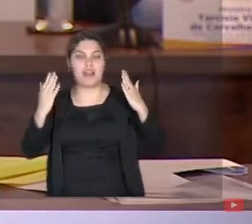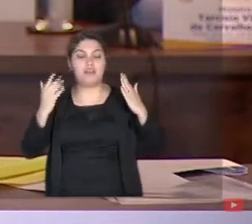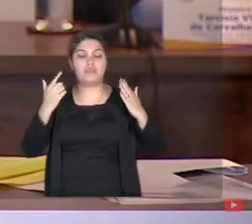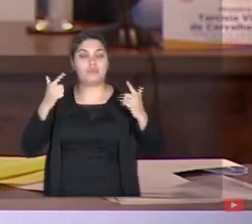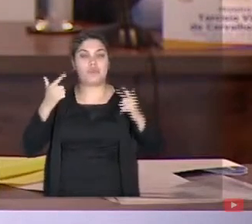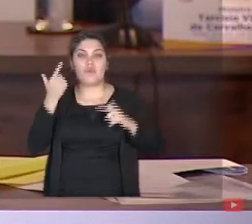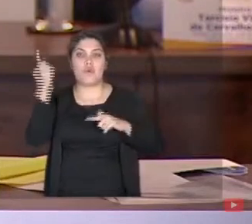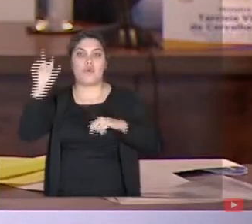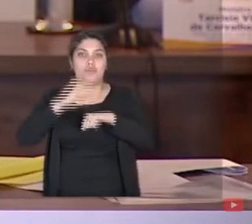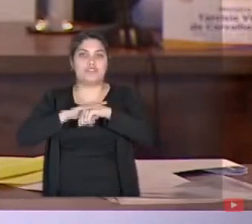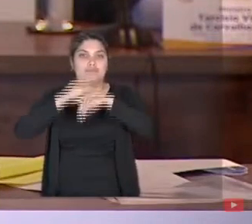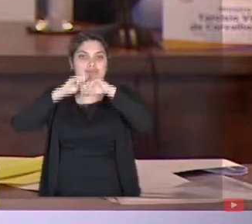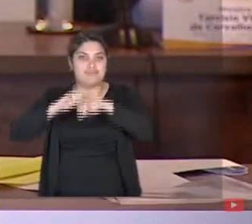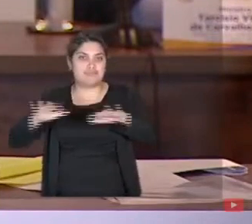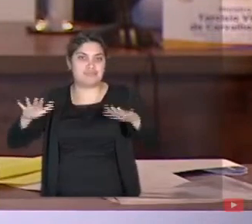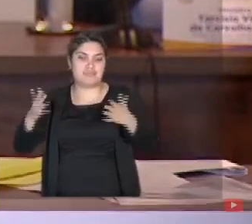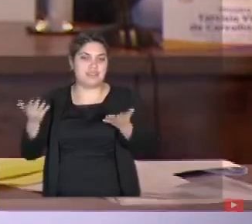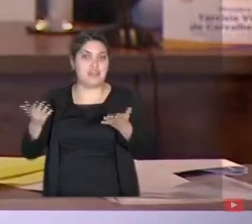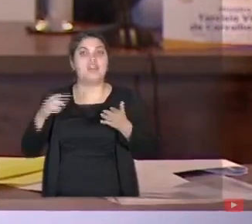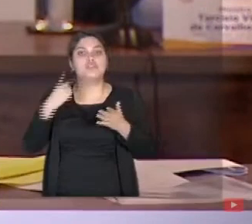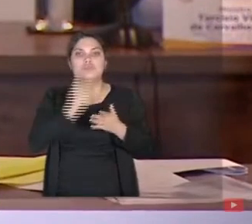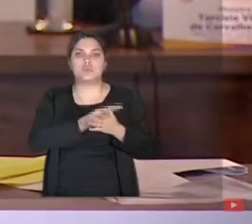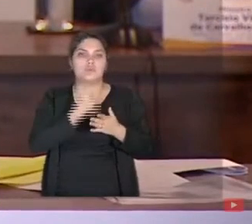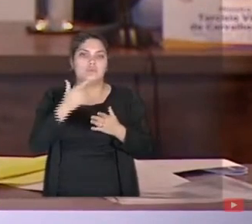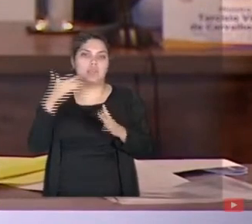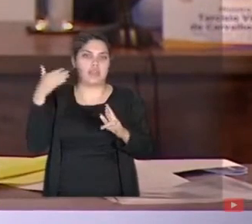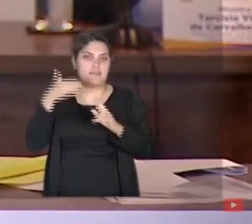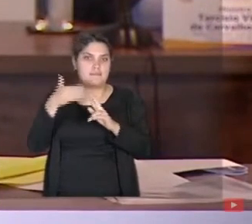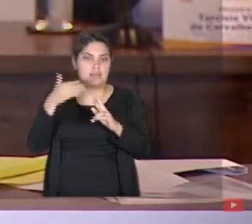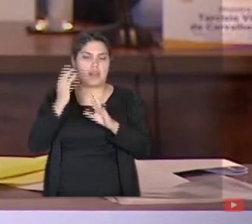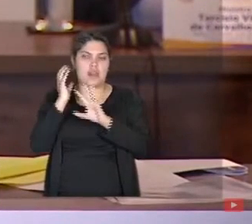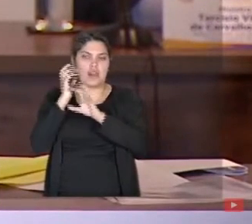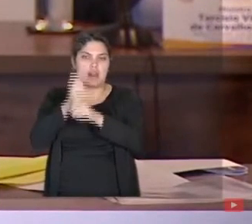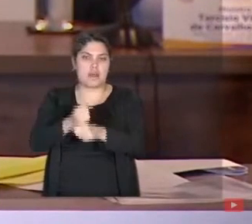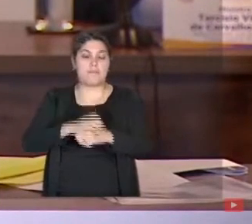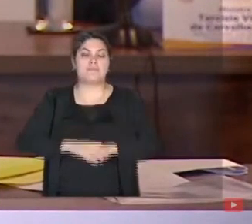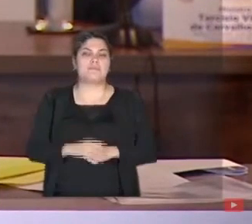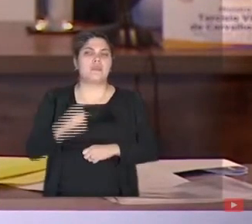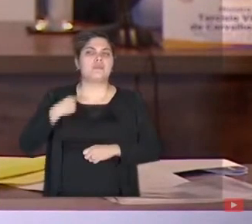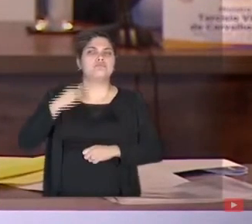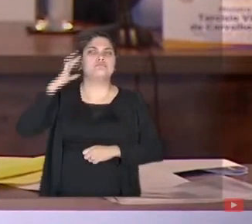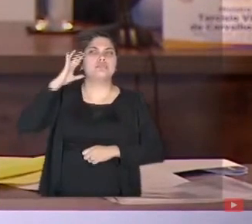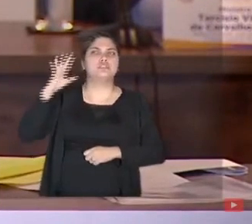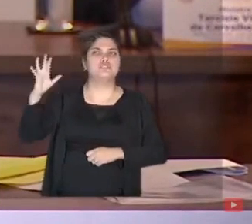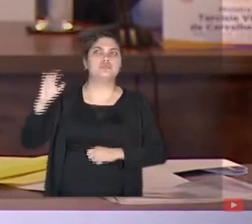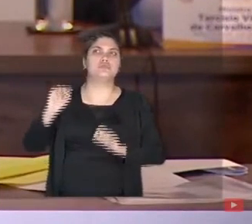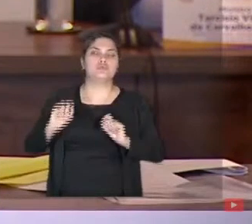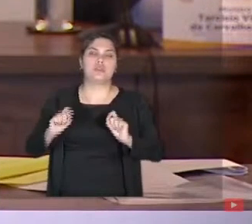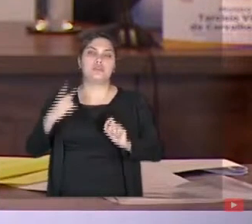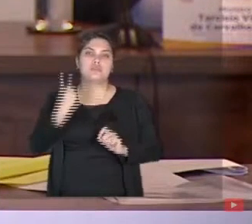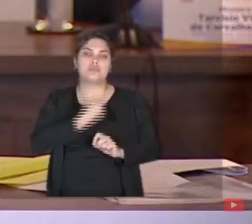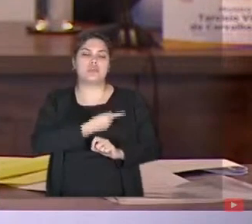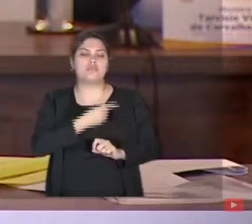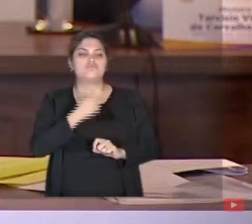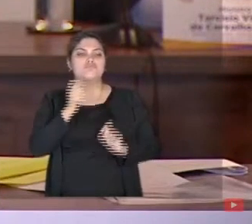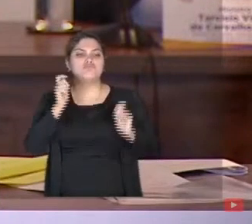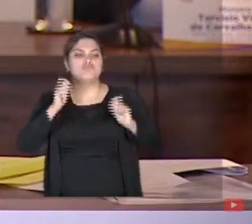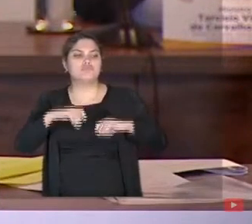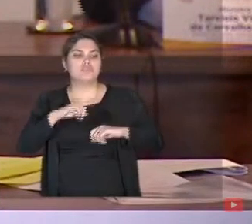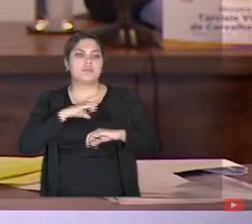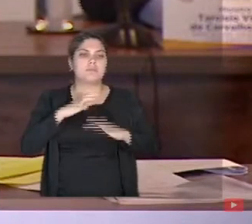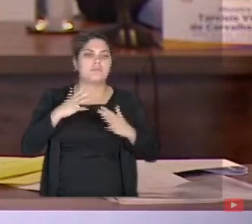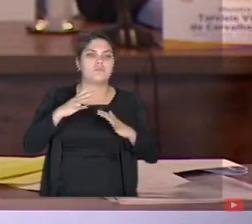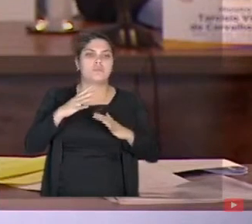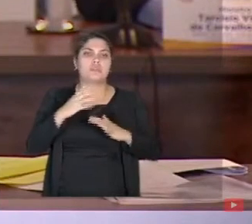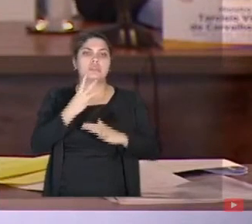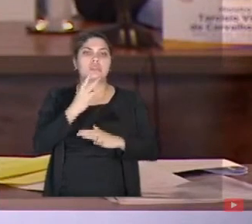houve outra pandemia, nós não temos essa referência. Eu imagino, Márcio, que nós possamos estar em